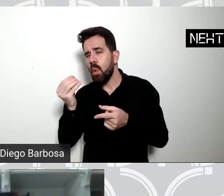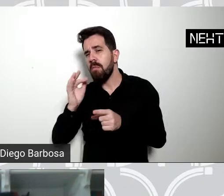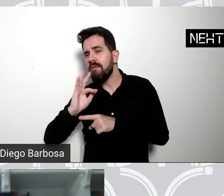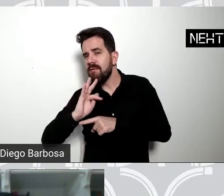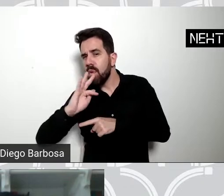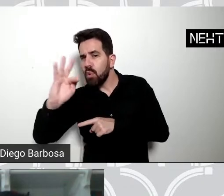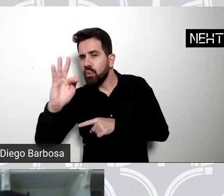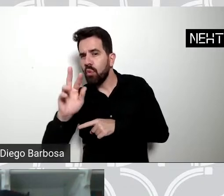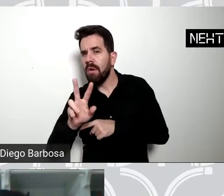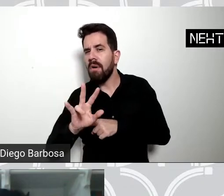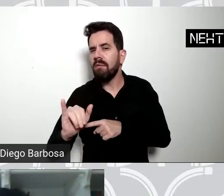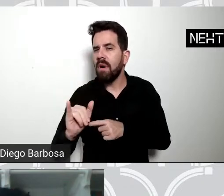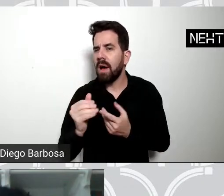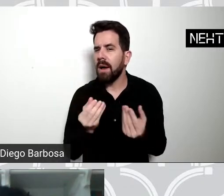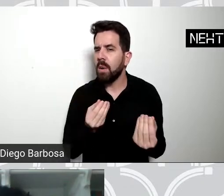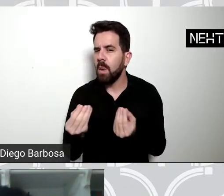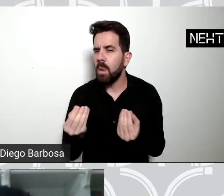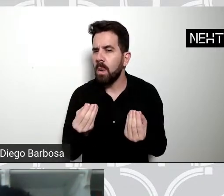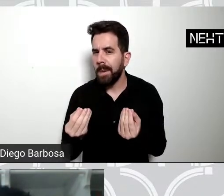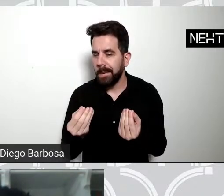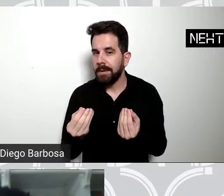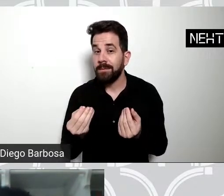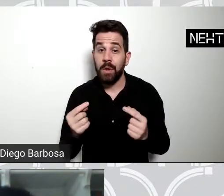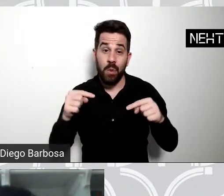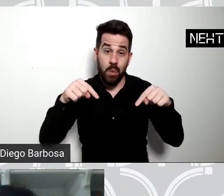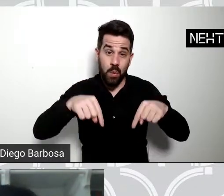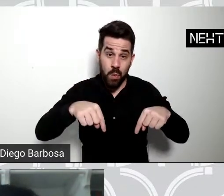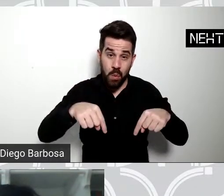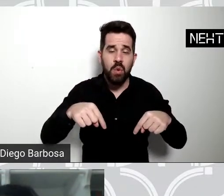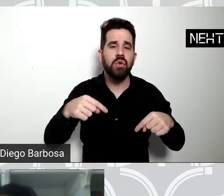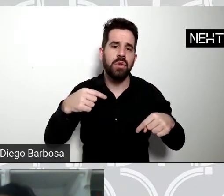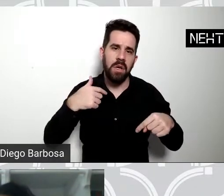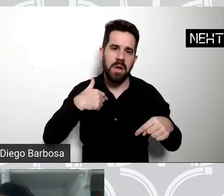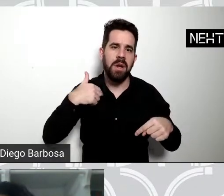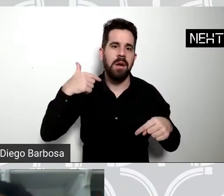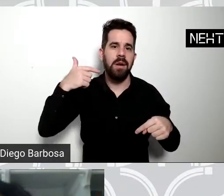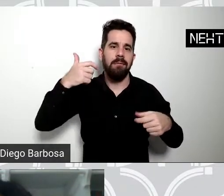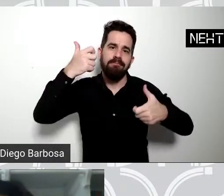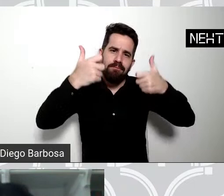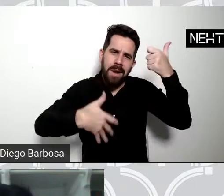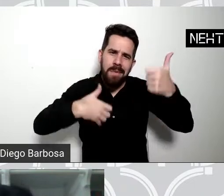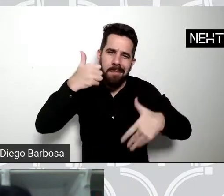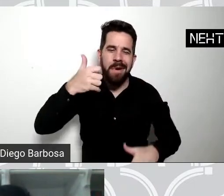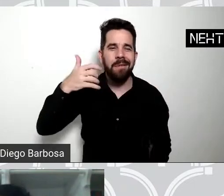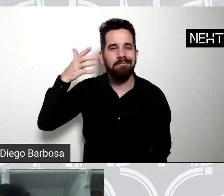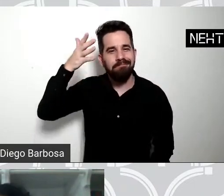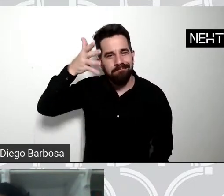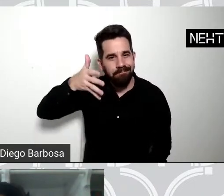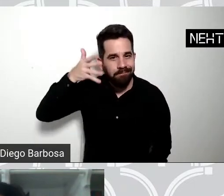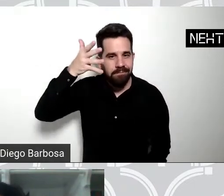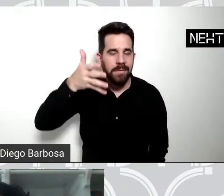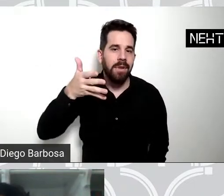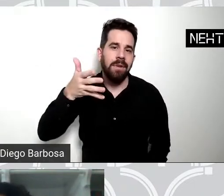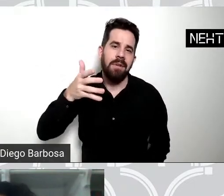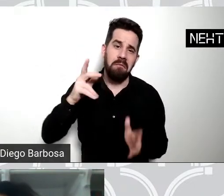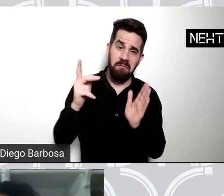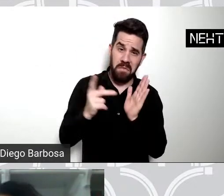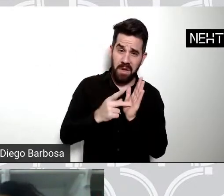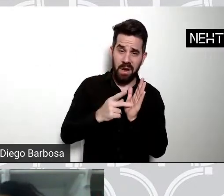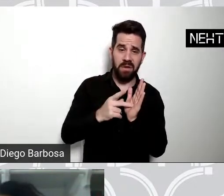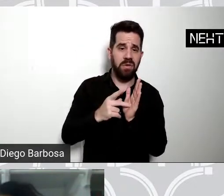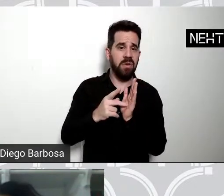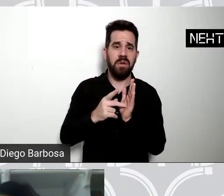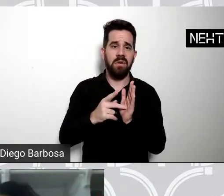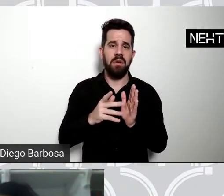Então, o objetivo da nossa fala hoje é isso, é tecer, na verdade, comentários. Eu não tenho